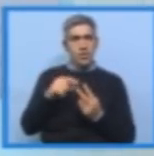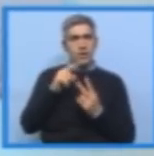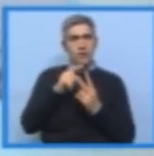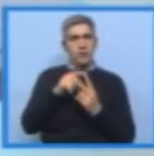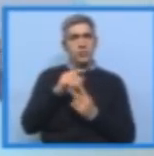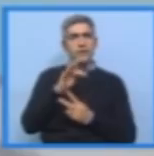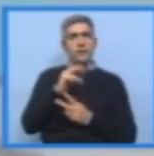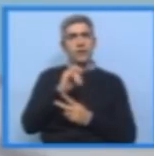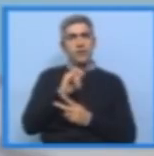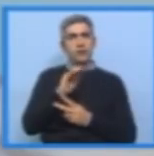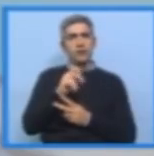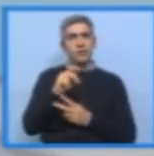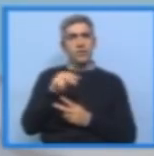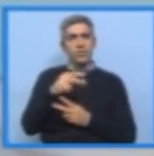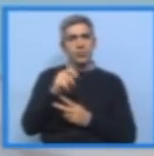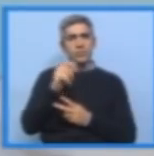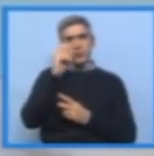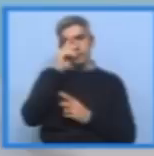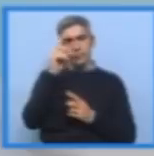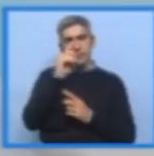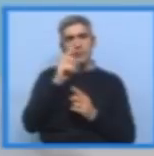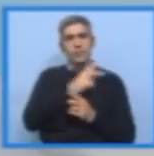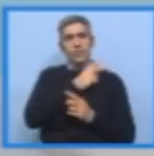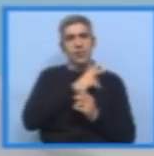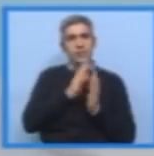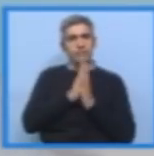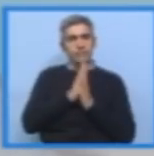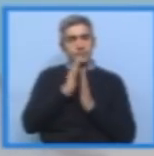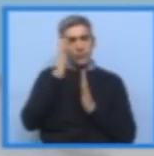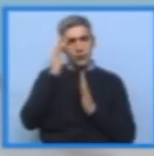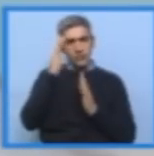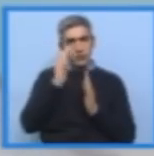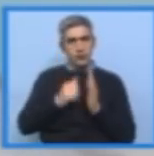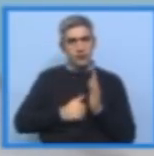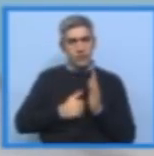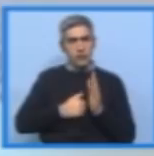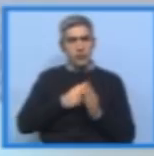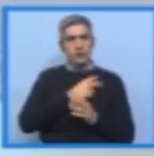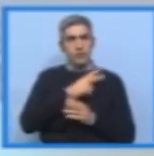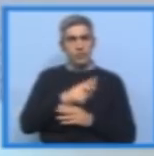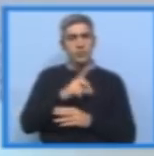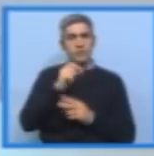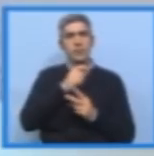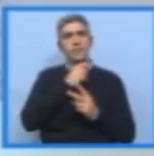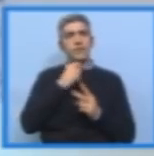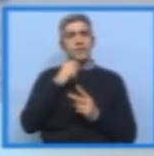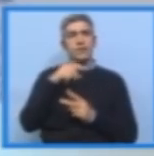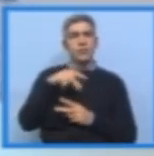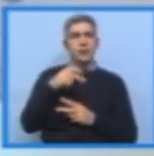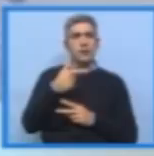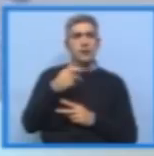o Frei José Nunes, professor da Faculdade de Teologia da Universidade Católica Portuguesa, e também o padre